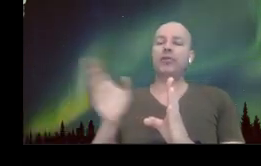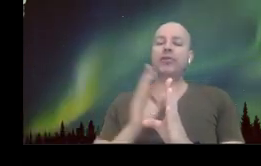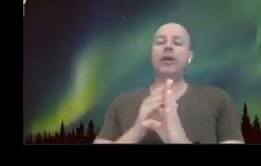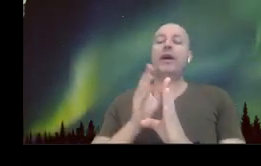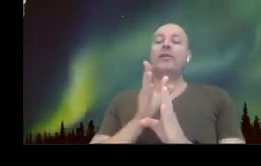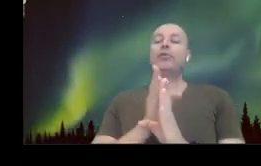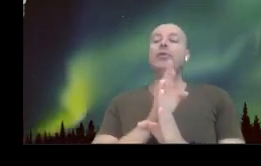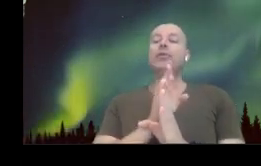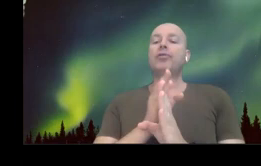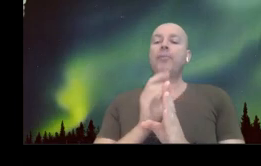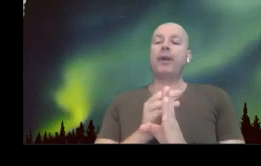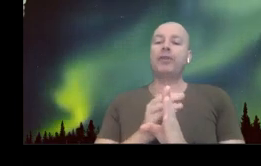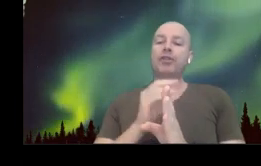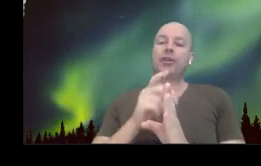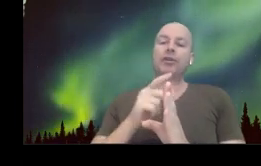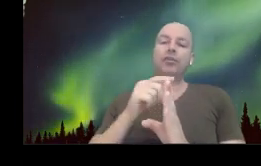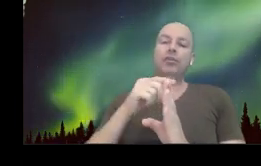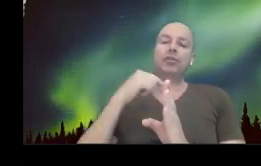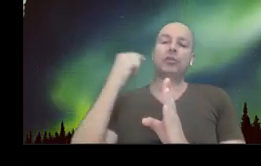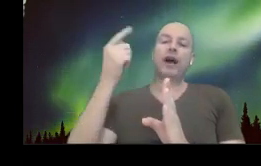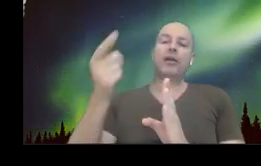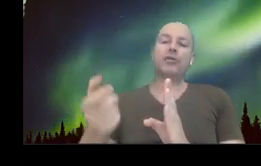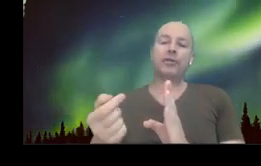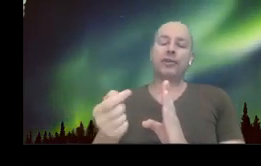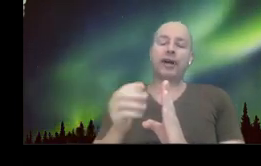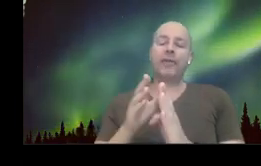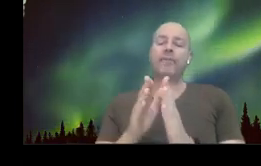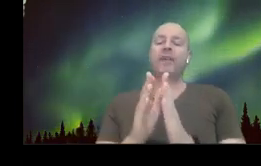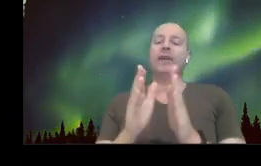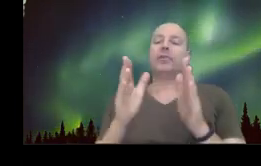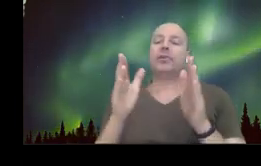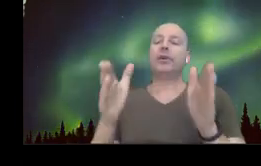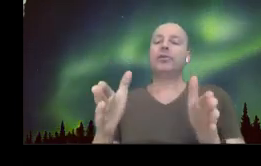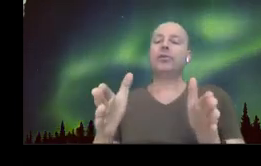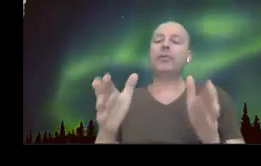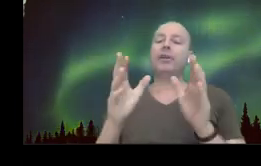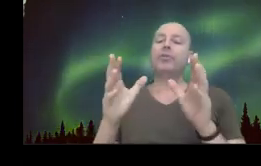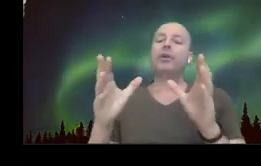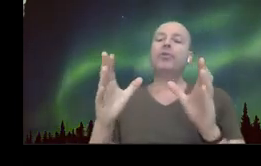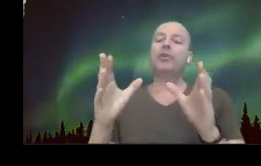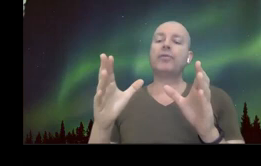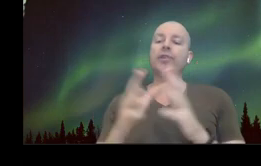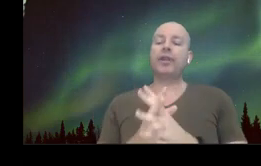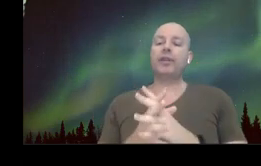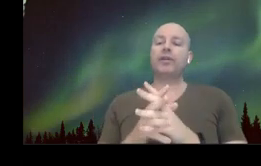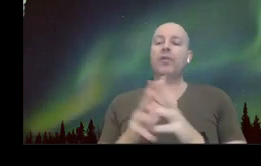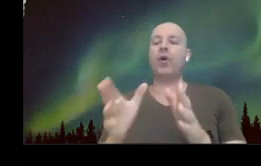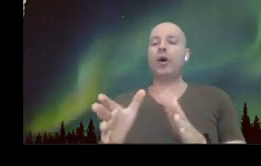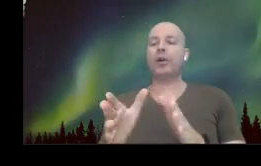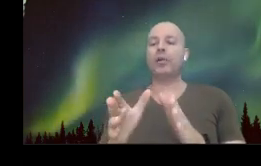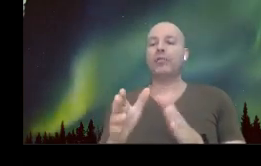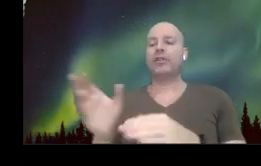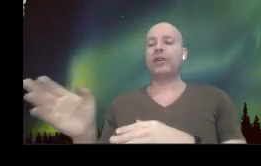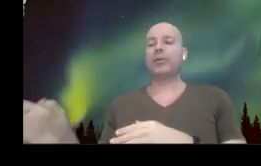500 metros. Tudo isso depende do lugar onde você está e do tamanho do rio que você tem.